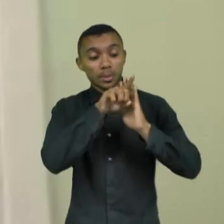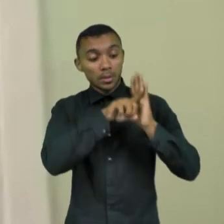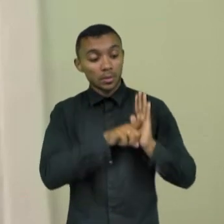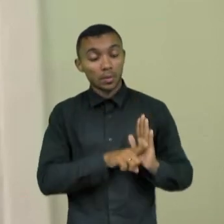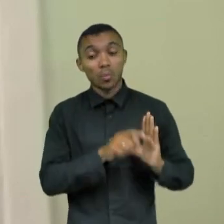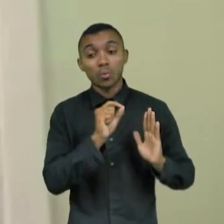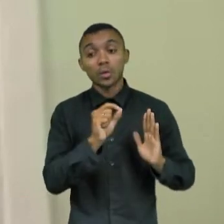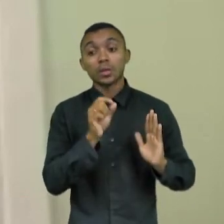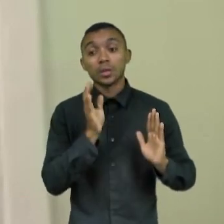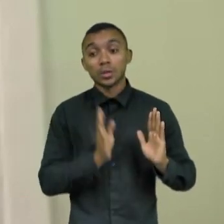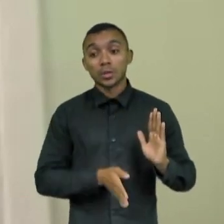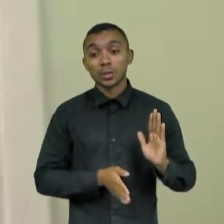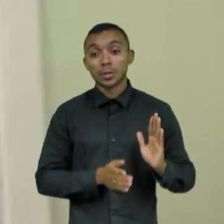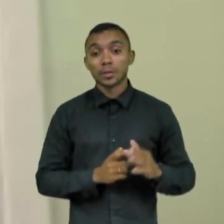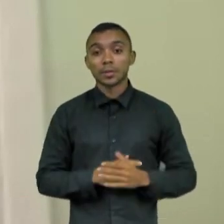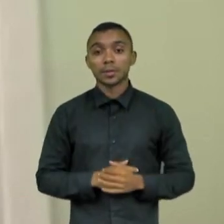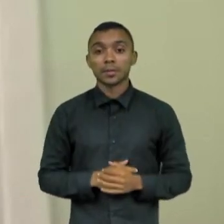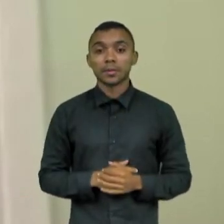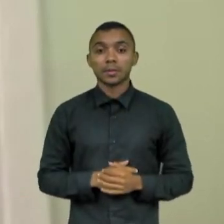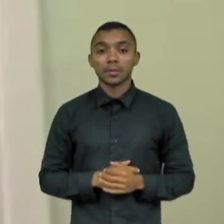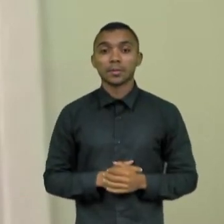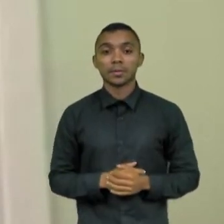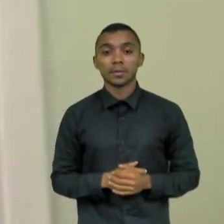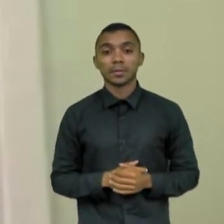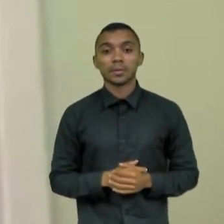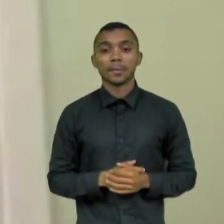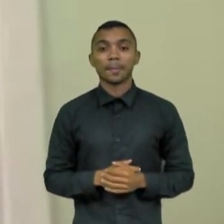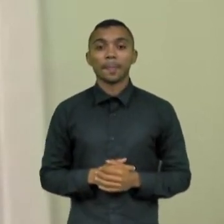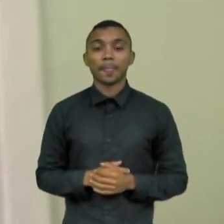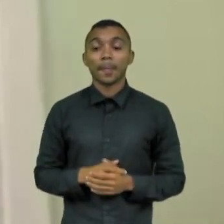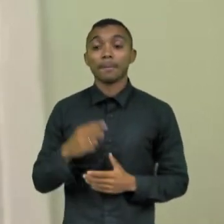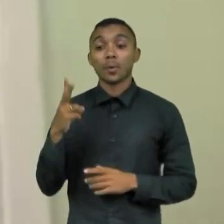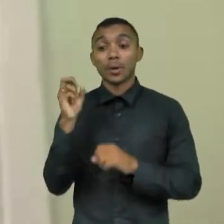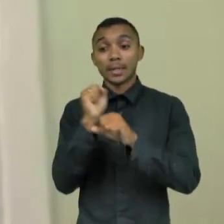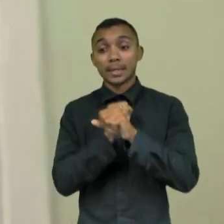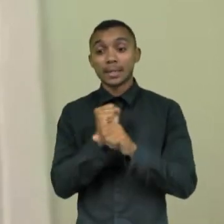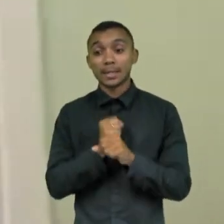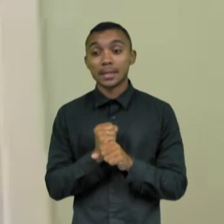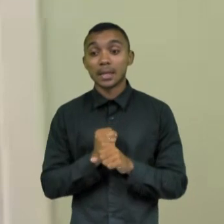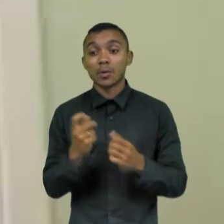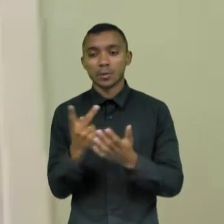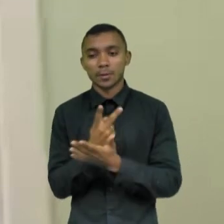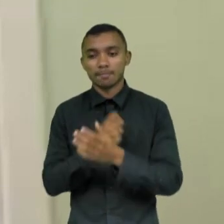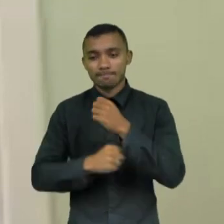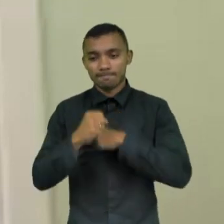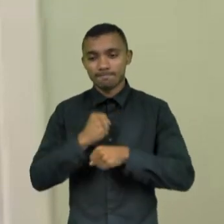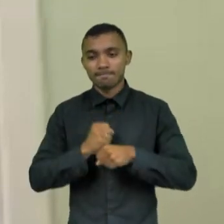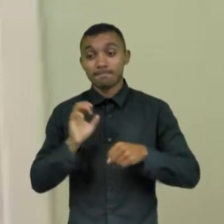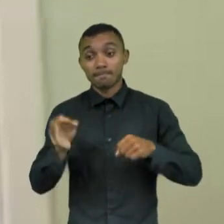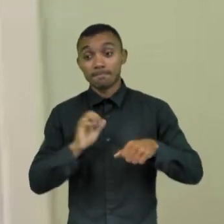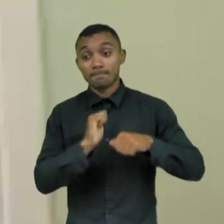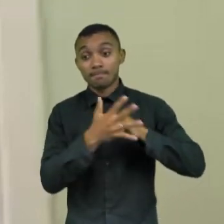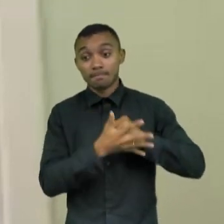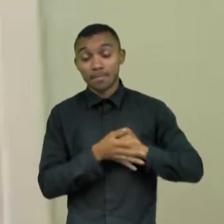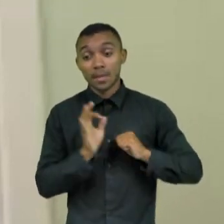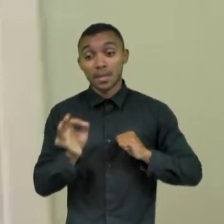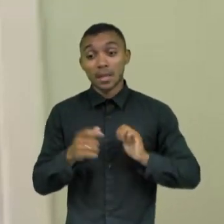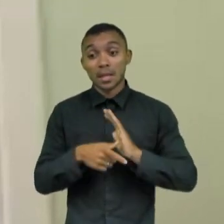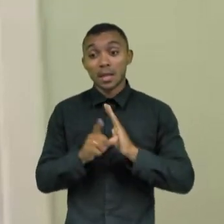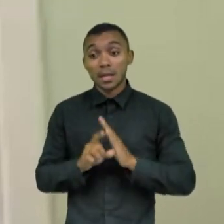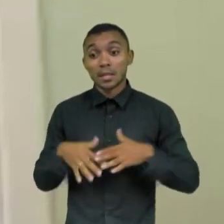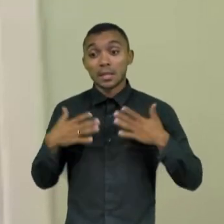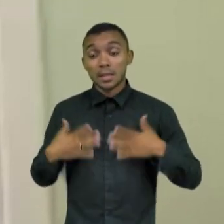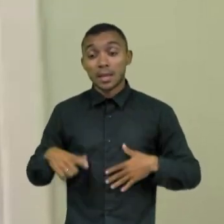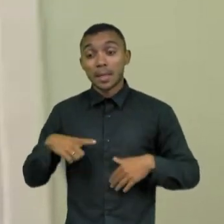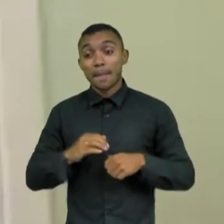vivemos nos últimos dias, nos últimos tempos, desses 2 anos que a gente teve de pandemia, que a gente tinha um certo